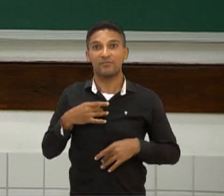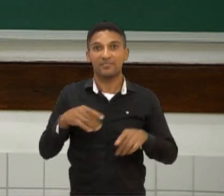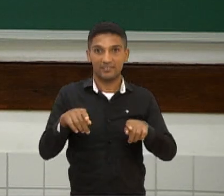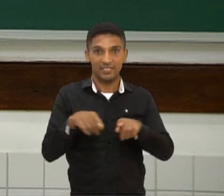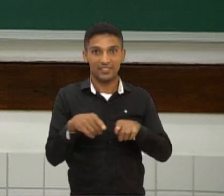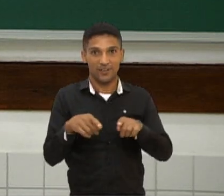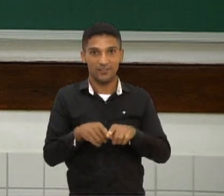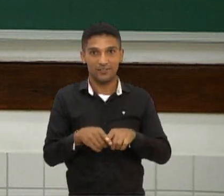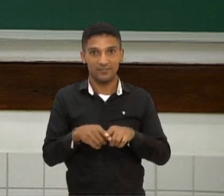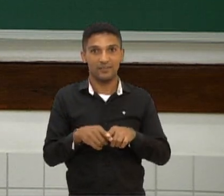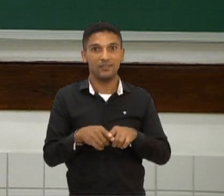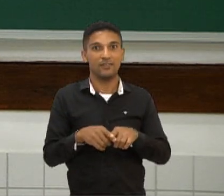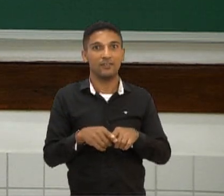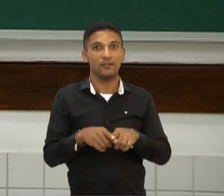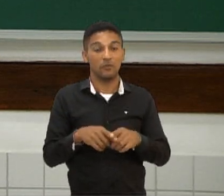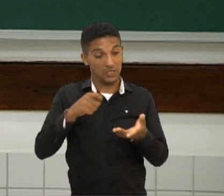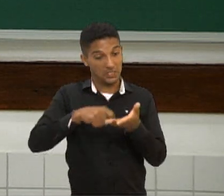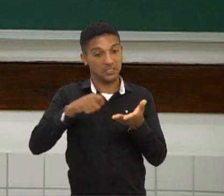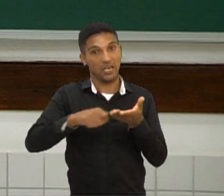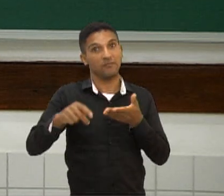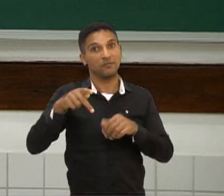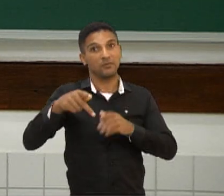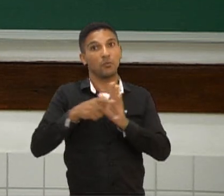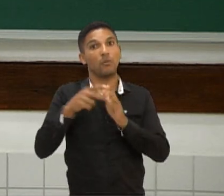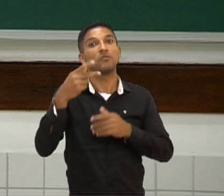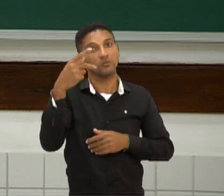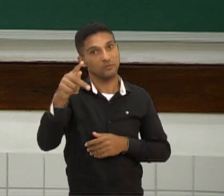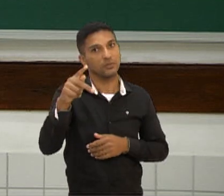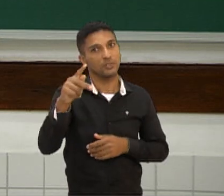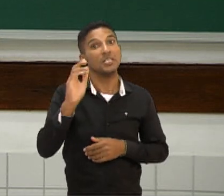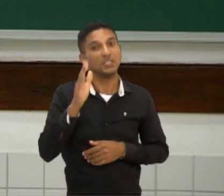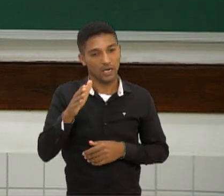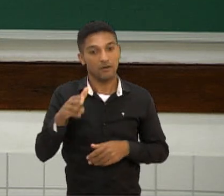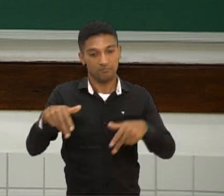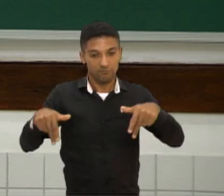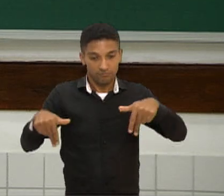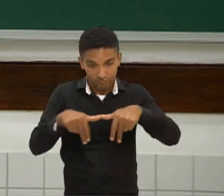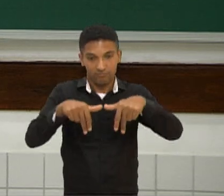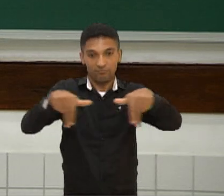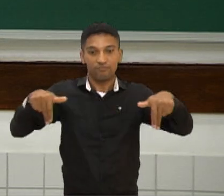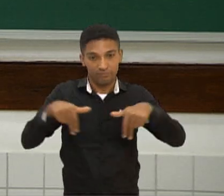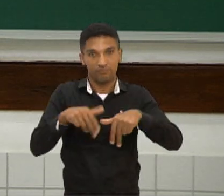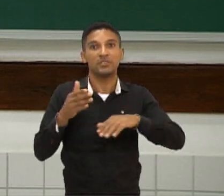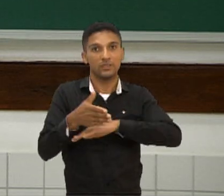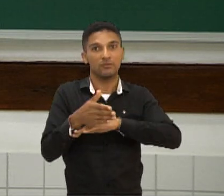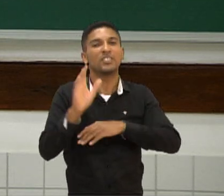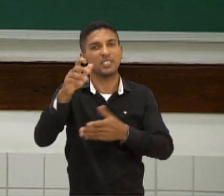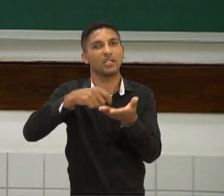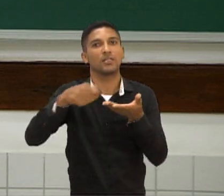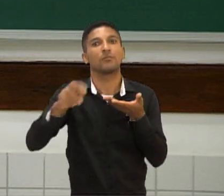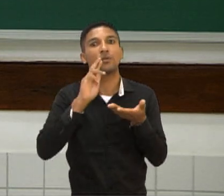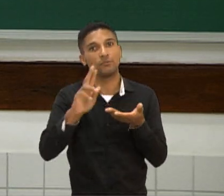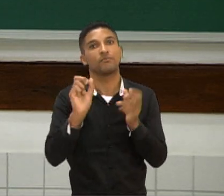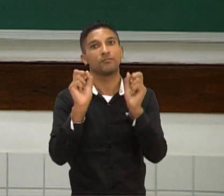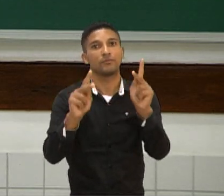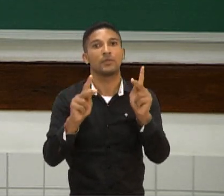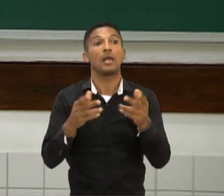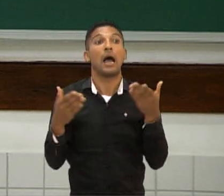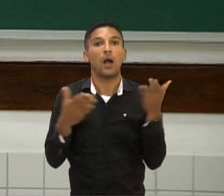de quando vocês dançaram, né, essa parte divertida. Agora vamos falar de uma outra tipo de dança de roda,